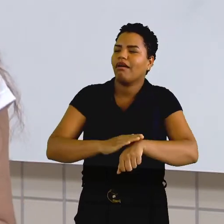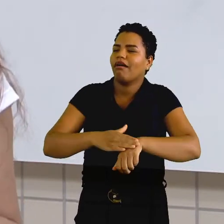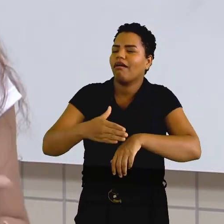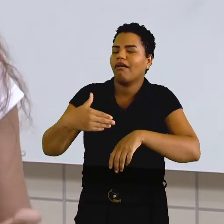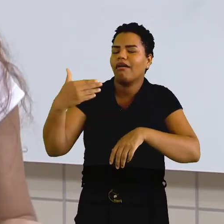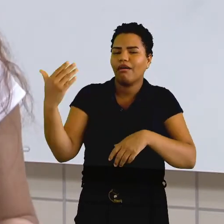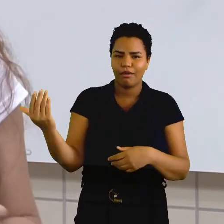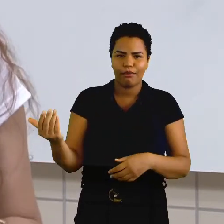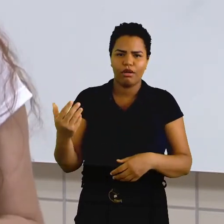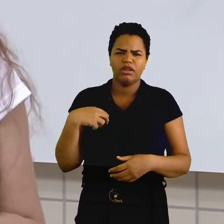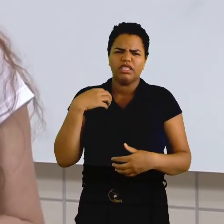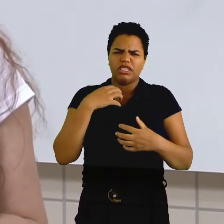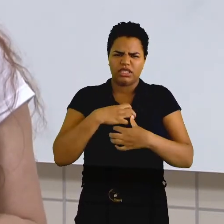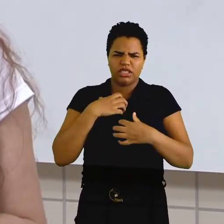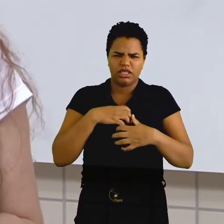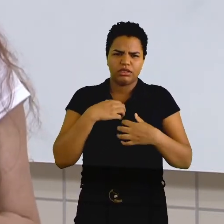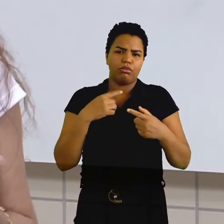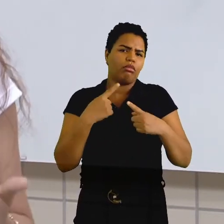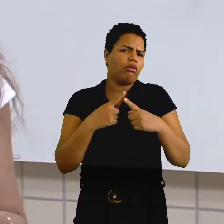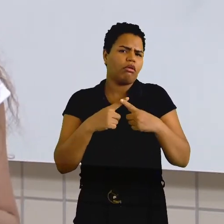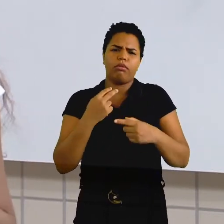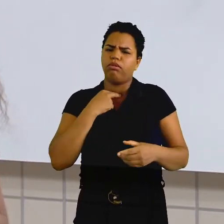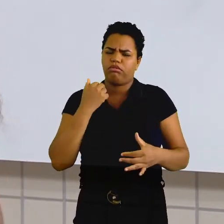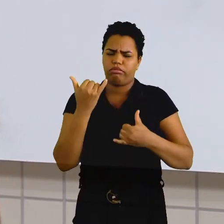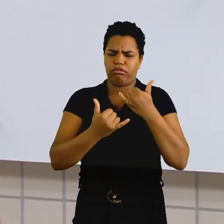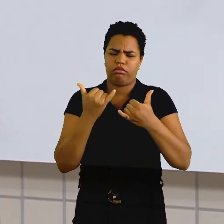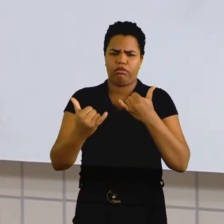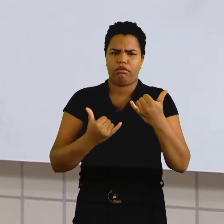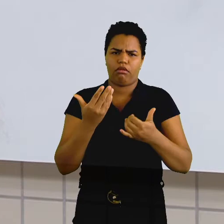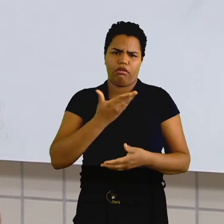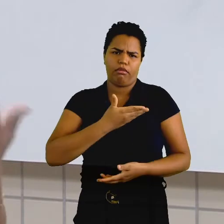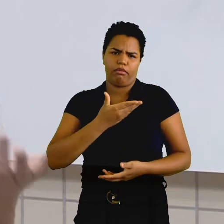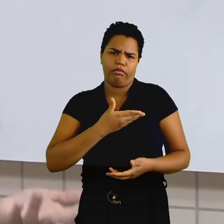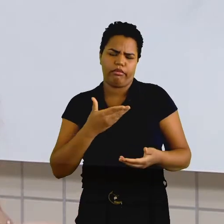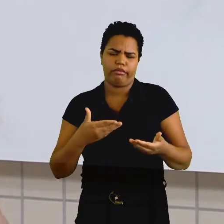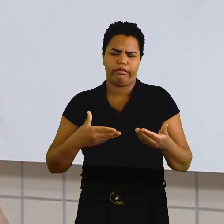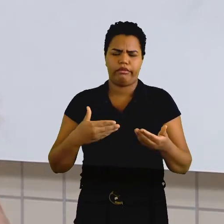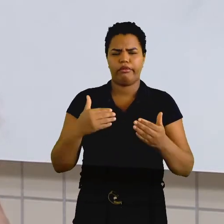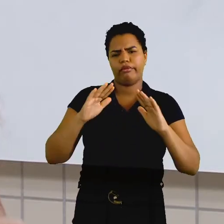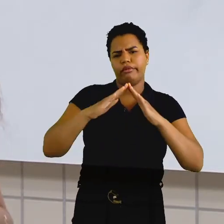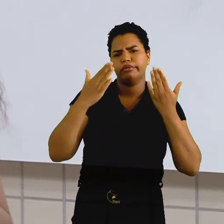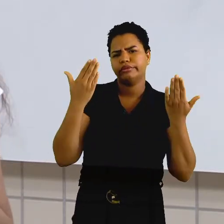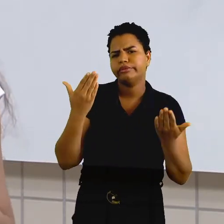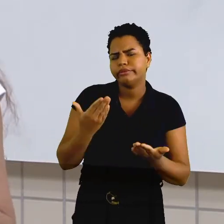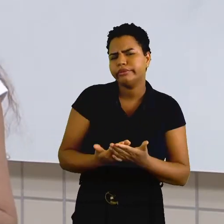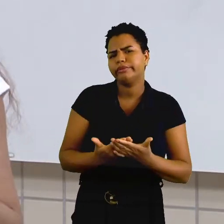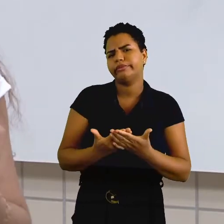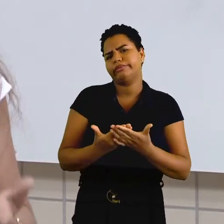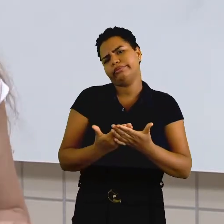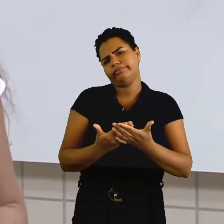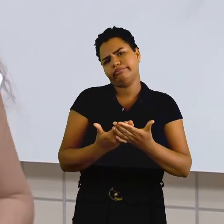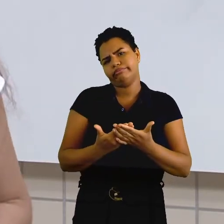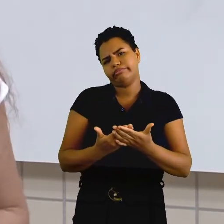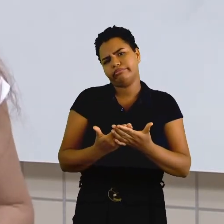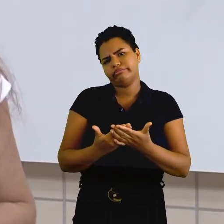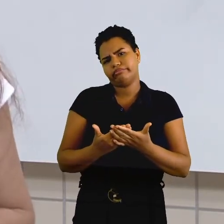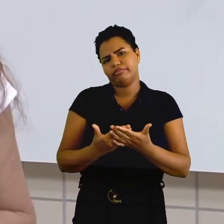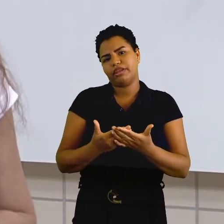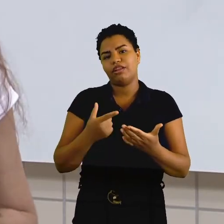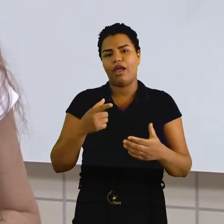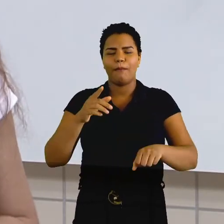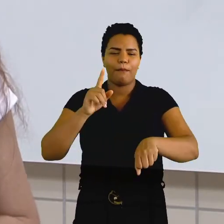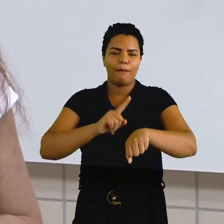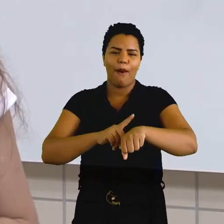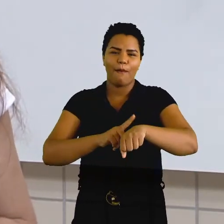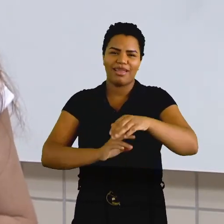sentindo raiva porque eu não posso brincar com meus amigos, minhas amigas na escola, não tem mais a hora do recreio, que é o